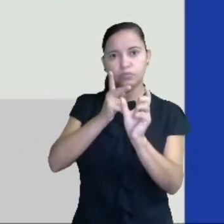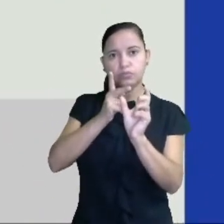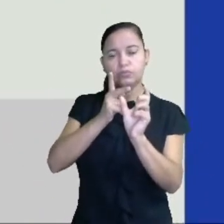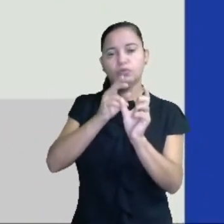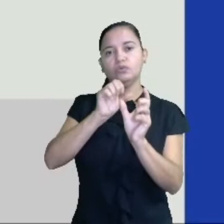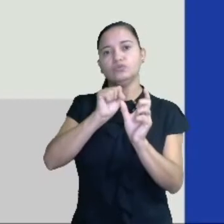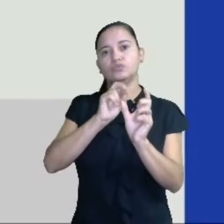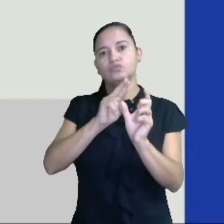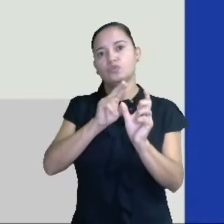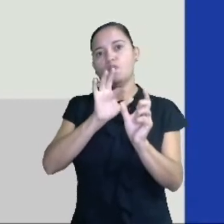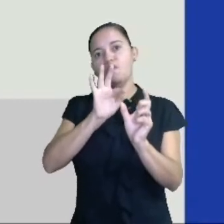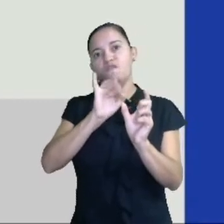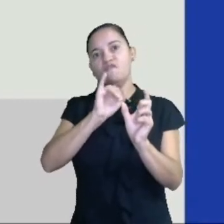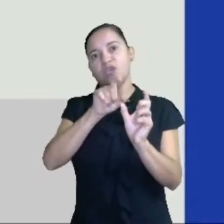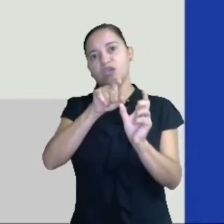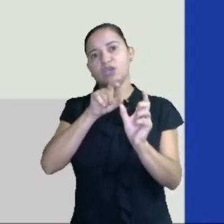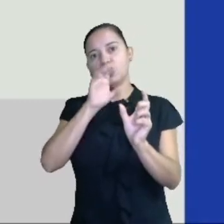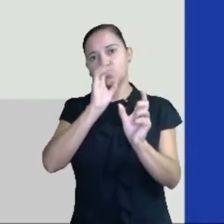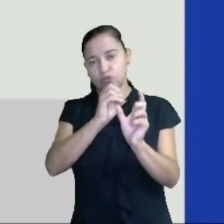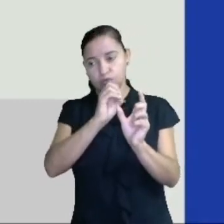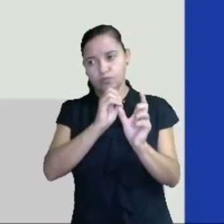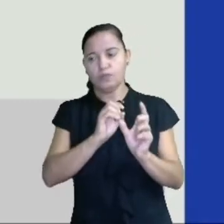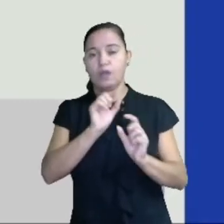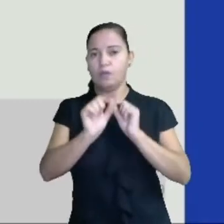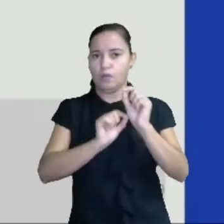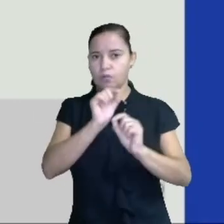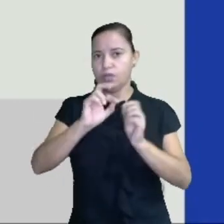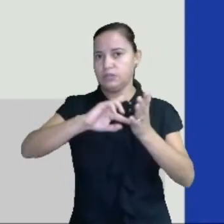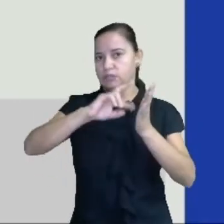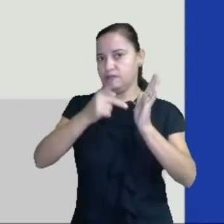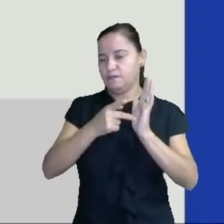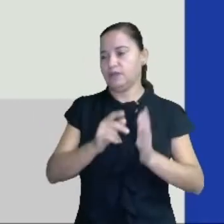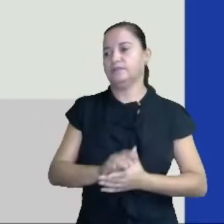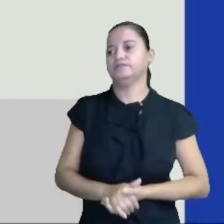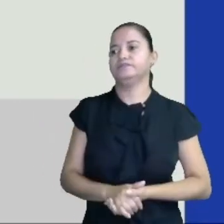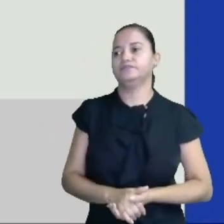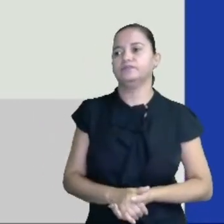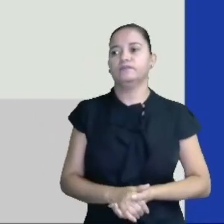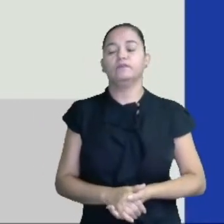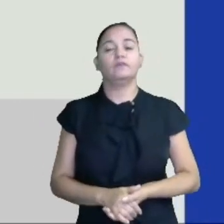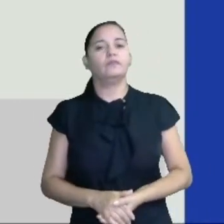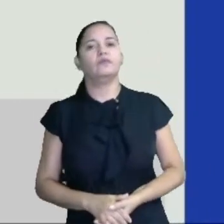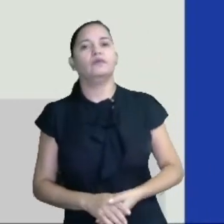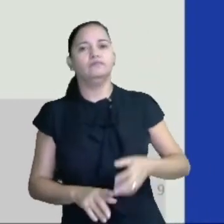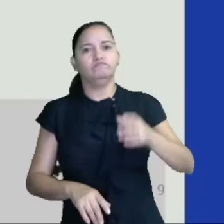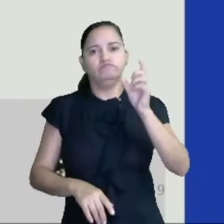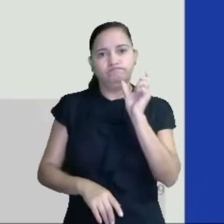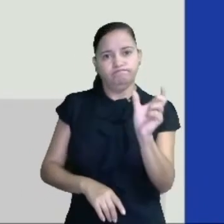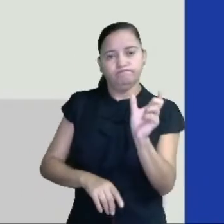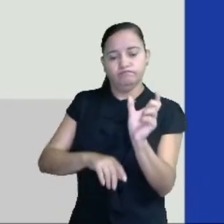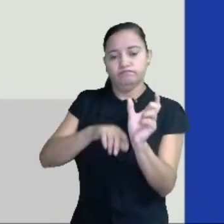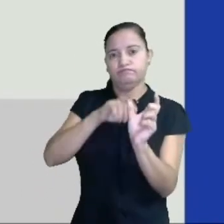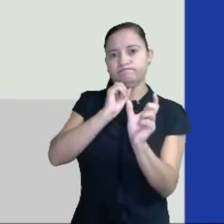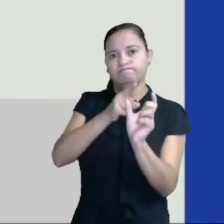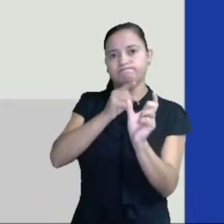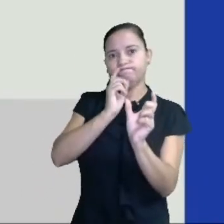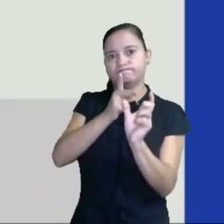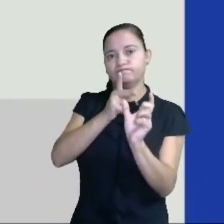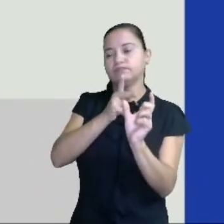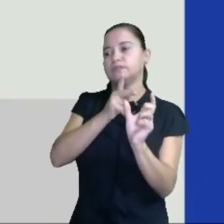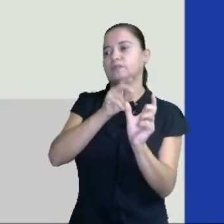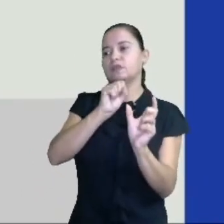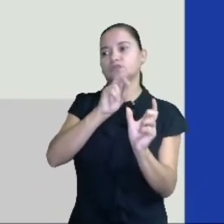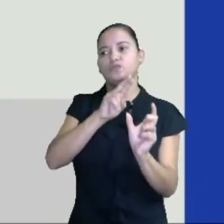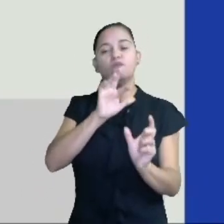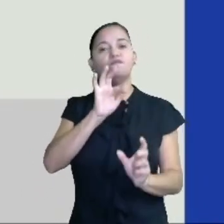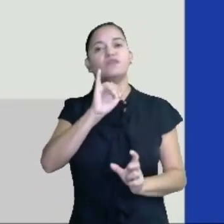utilizadas durante o seu trajeto. Vamos ver aqui. Os sufixos são afixos que